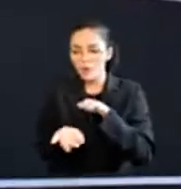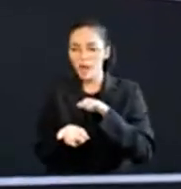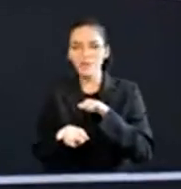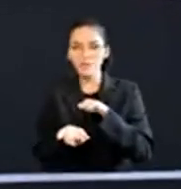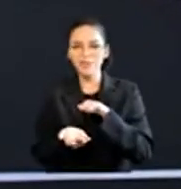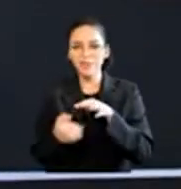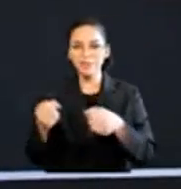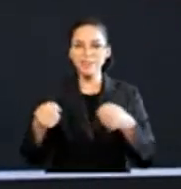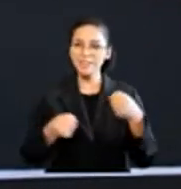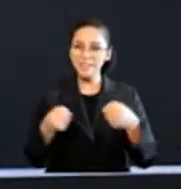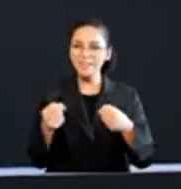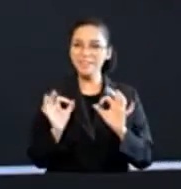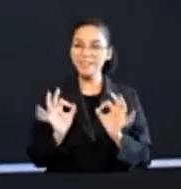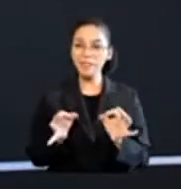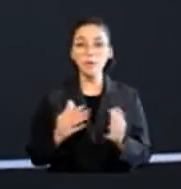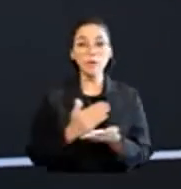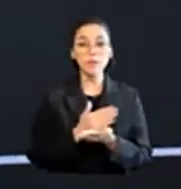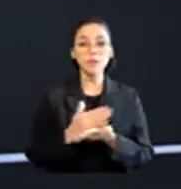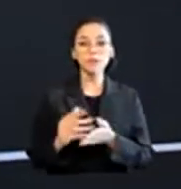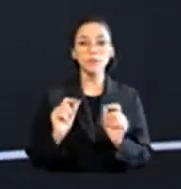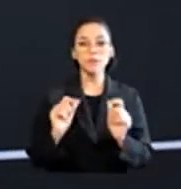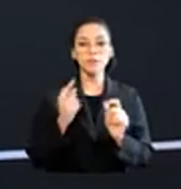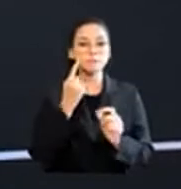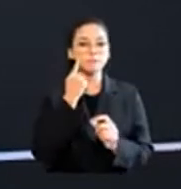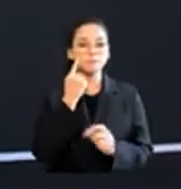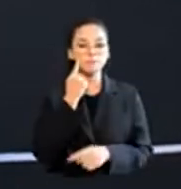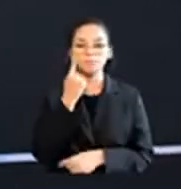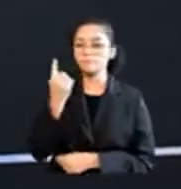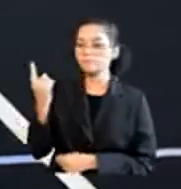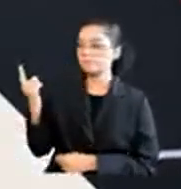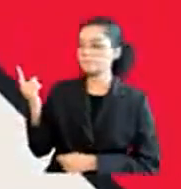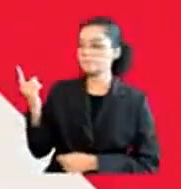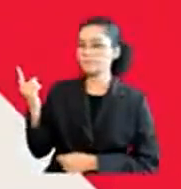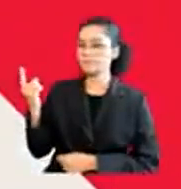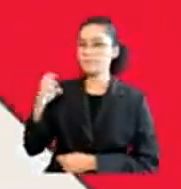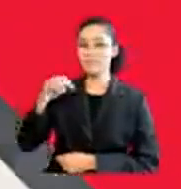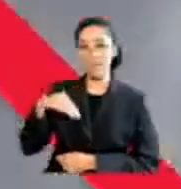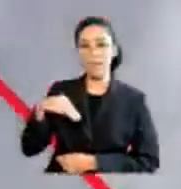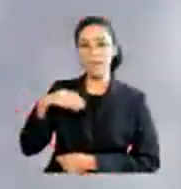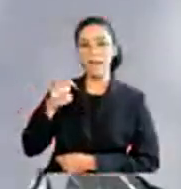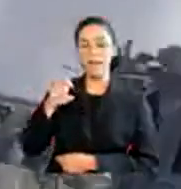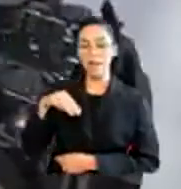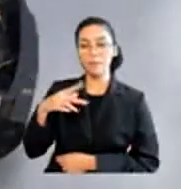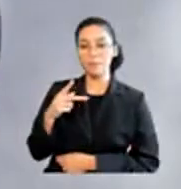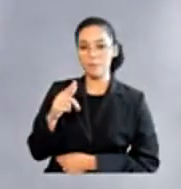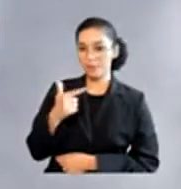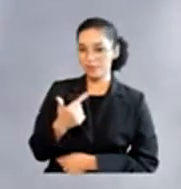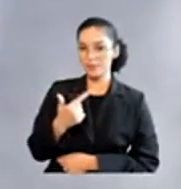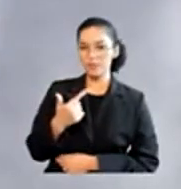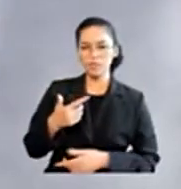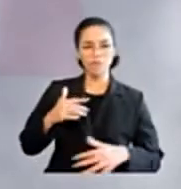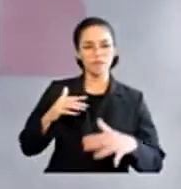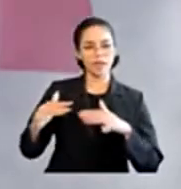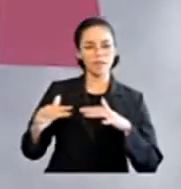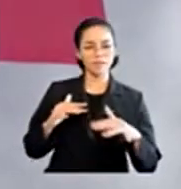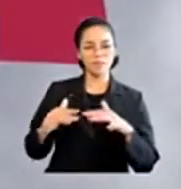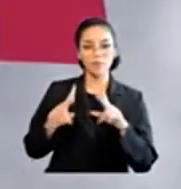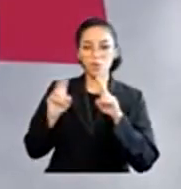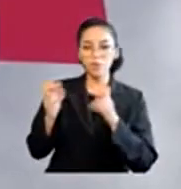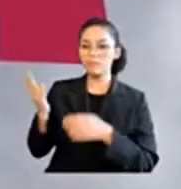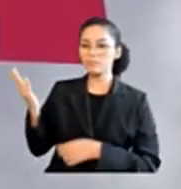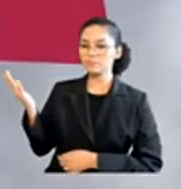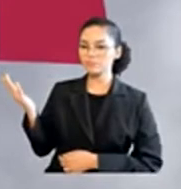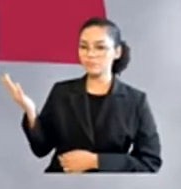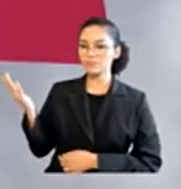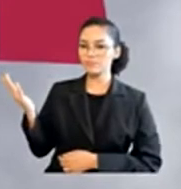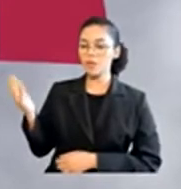Começando, claro, pela plataforma MP2, a mais flexível da Stellantis. Sob essa plataforma, a gente pode montar